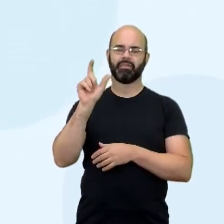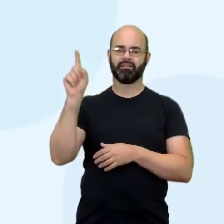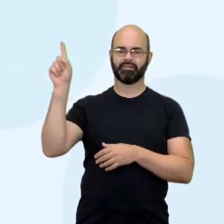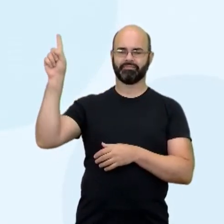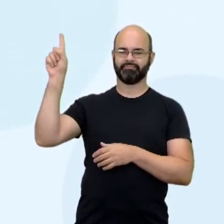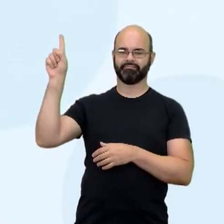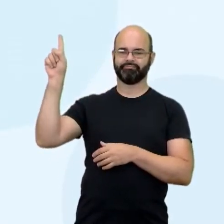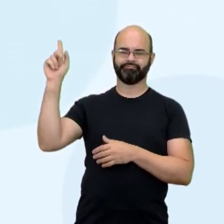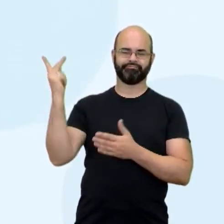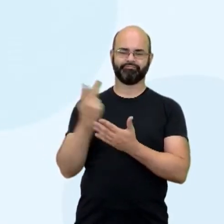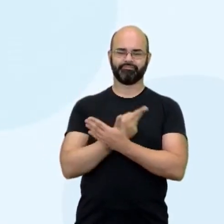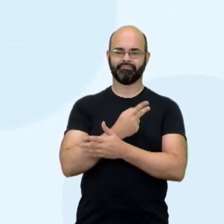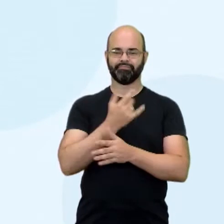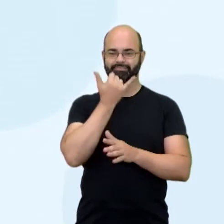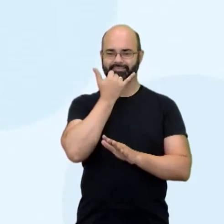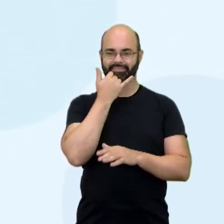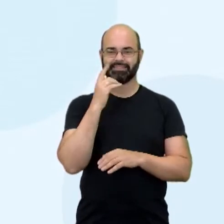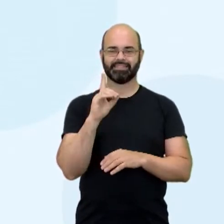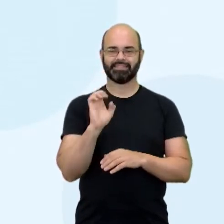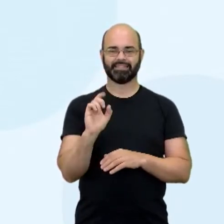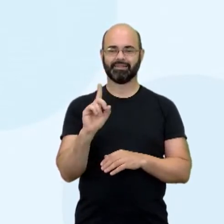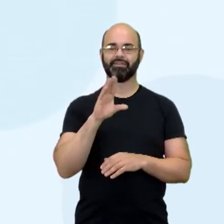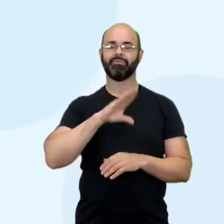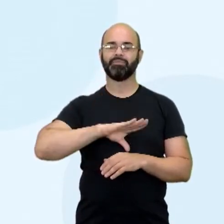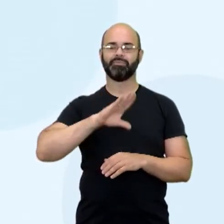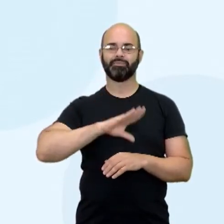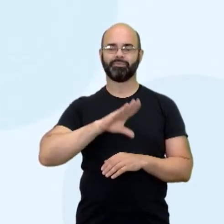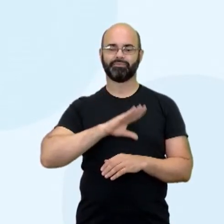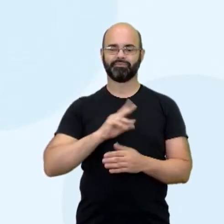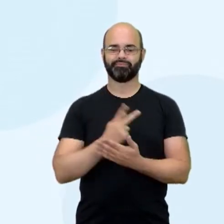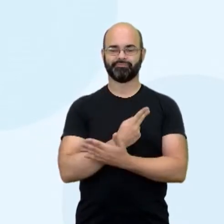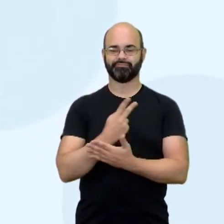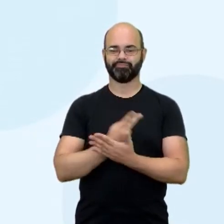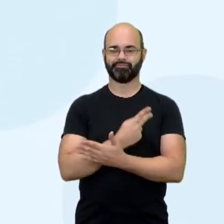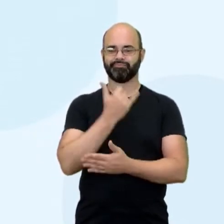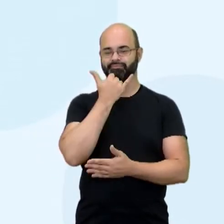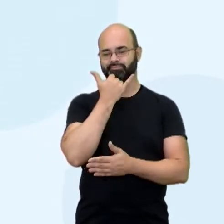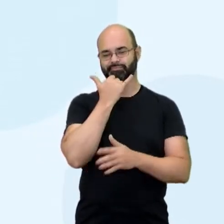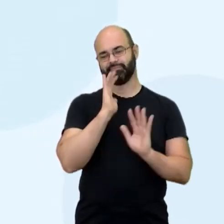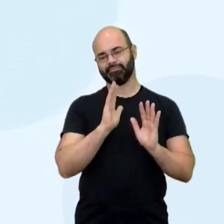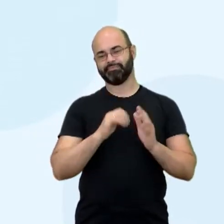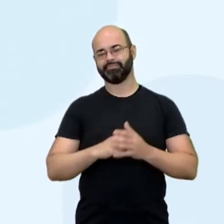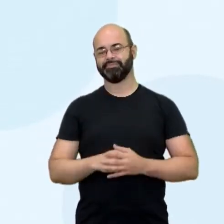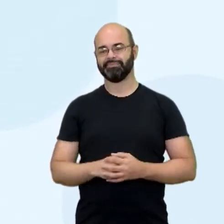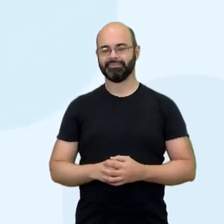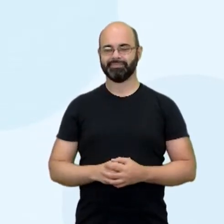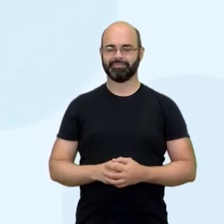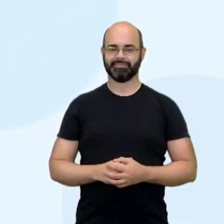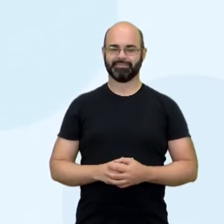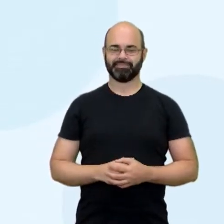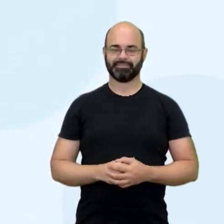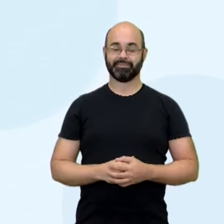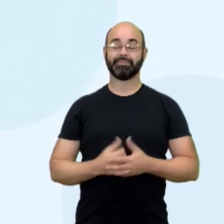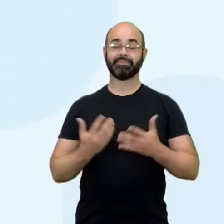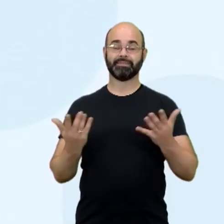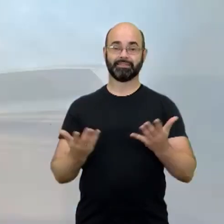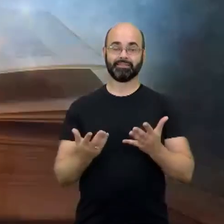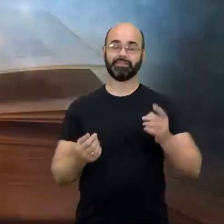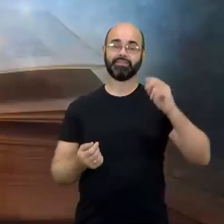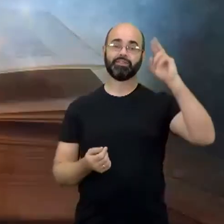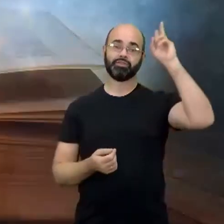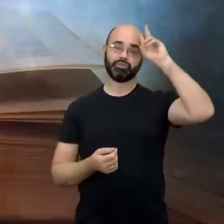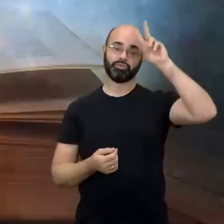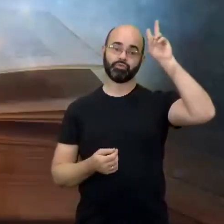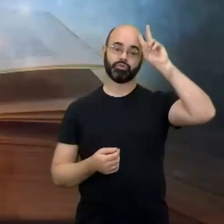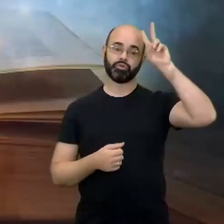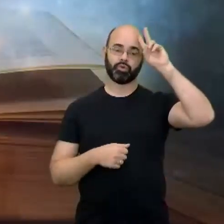acaba passando, tá? Nós estamos no início do ano aí e nós vamos agora, então, contar histórias para